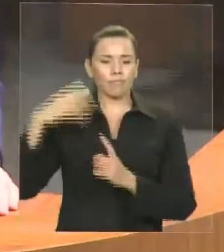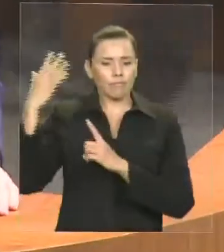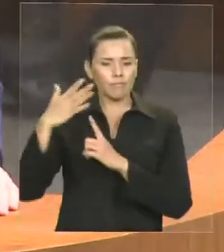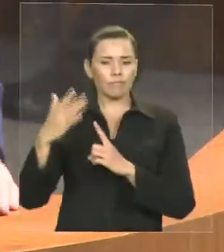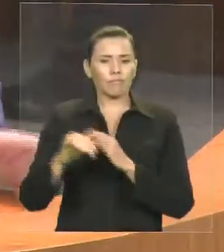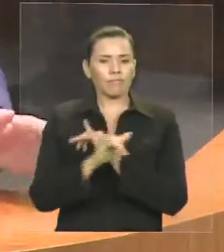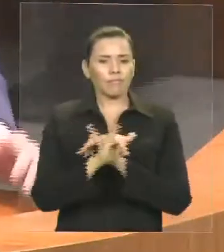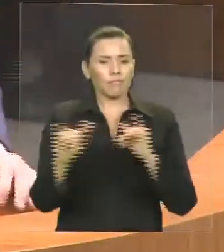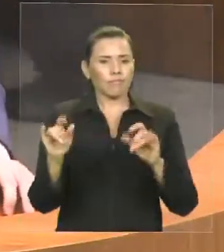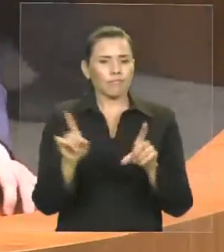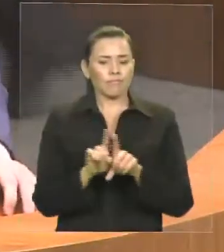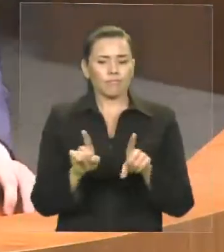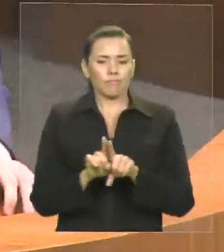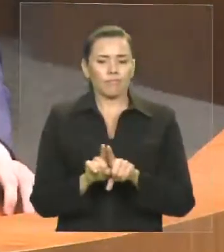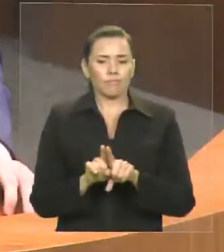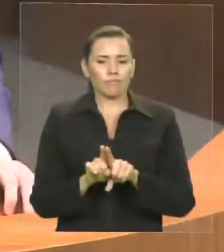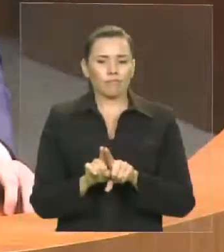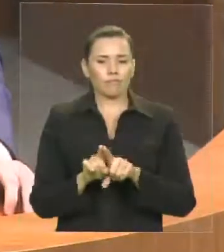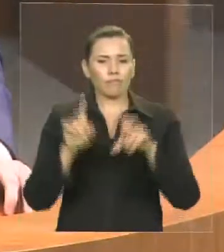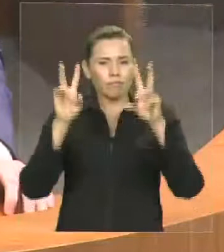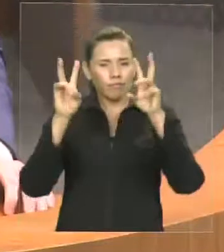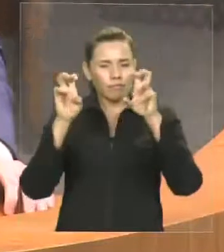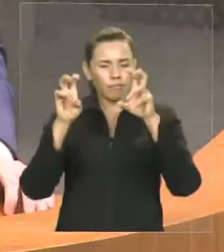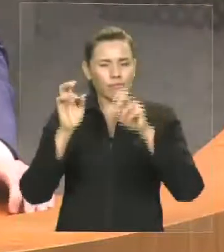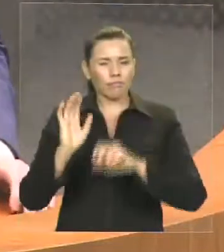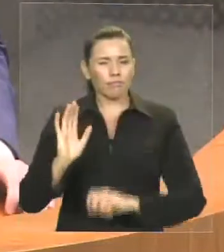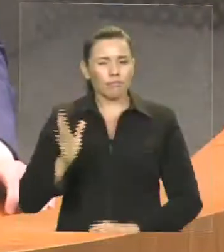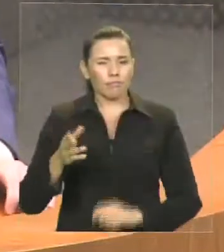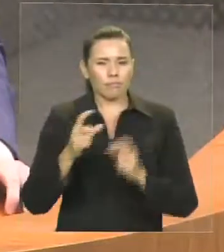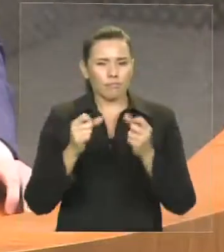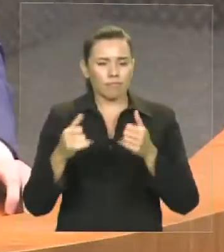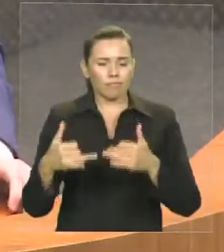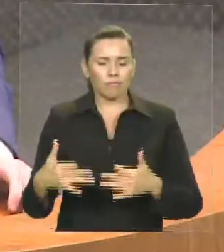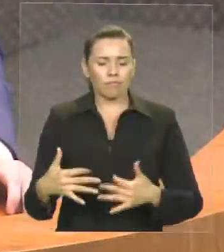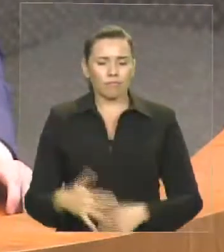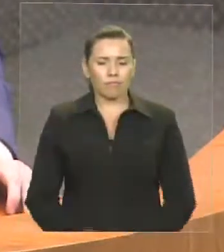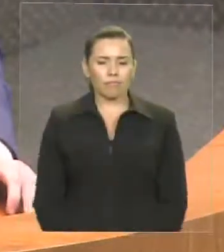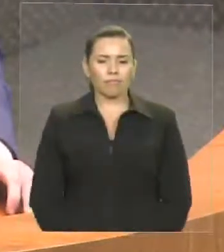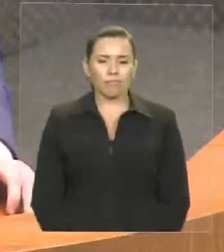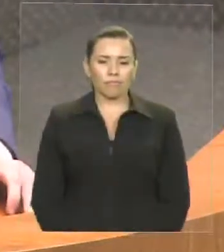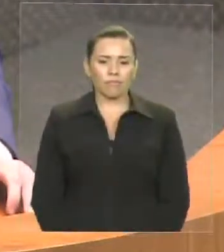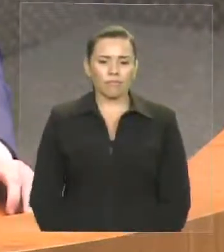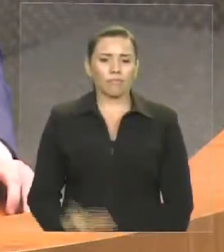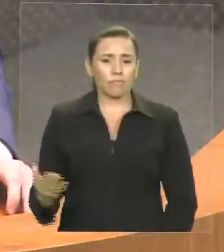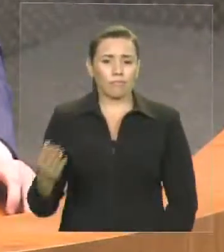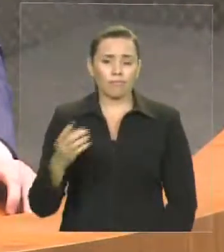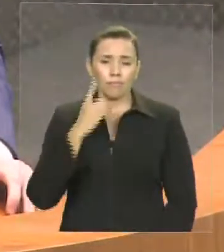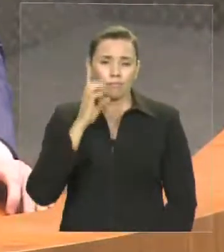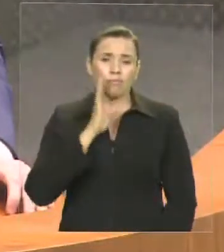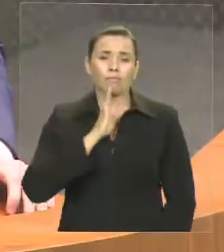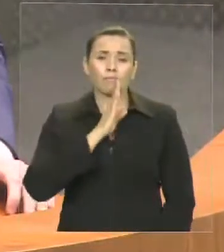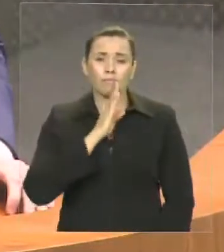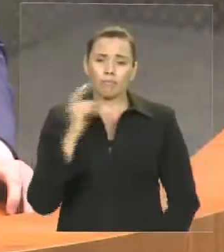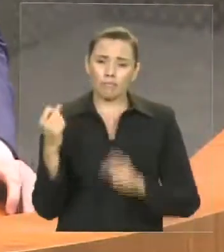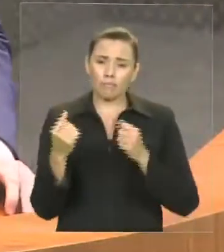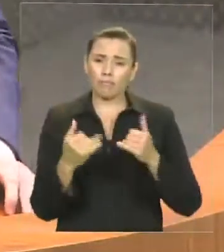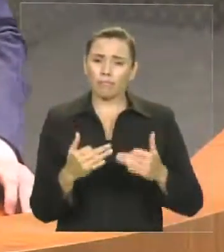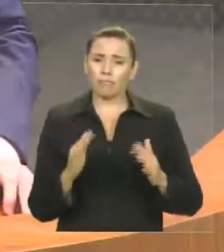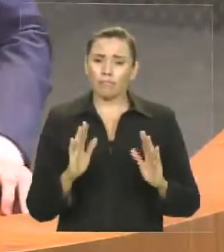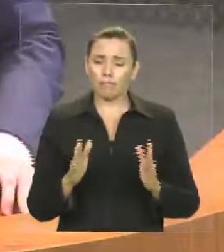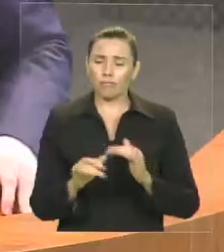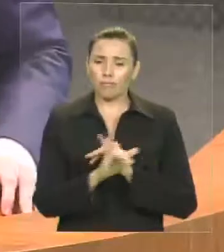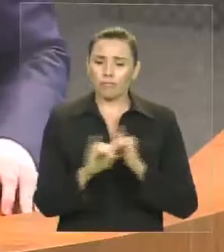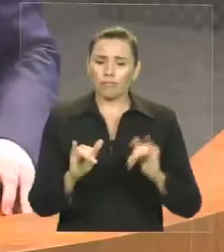tratar de um assunto já abordado aqui com muita propriedade pelo deputado Bira do Pindaré, que é